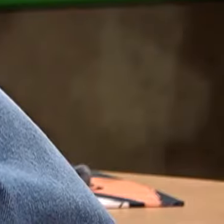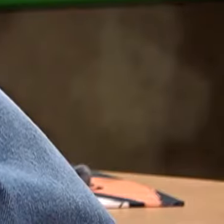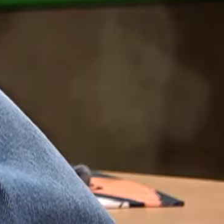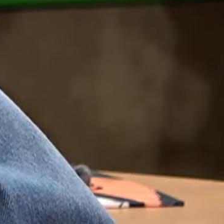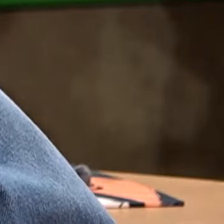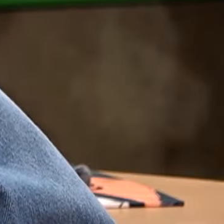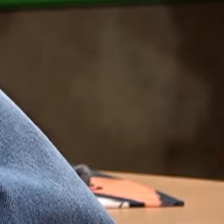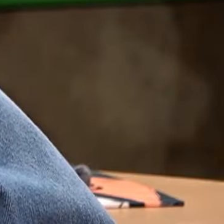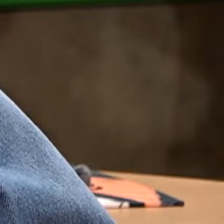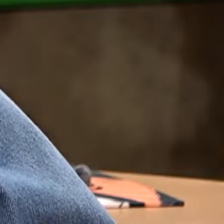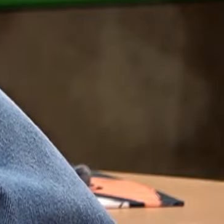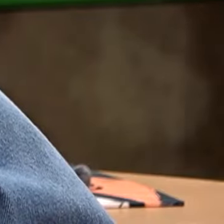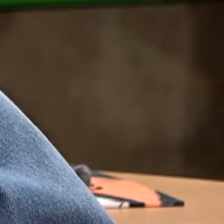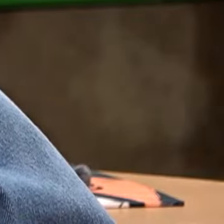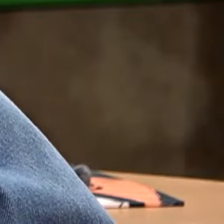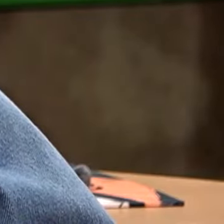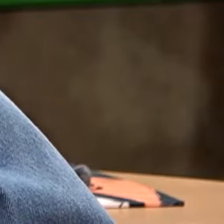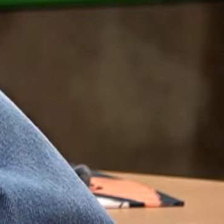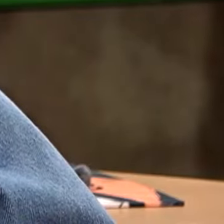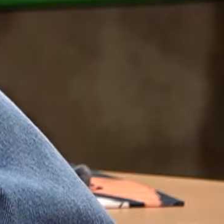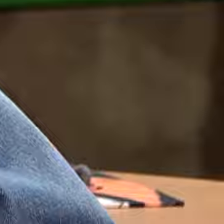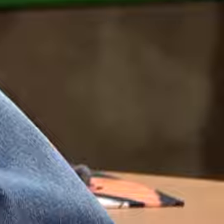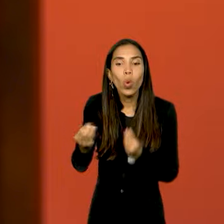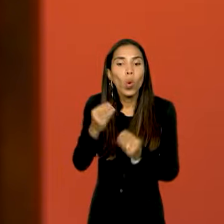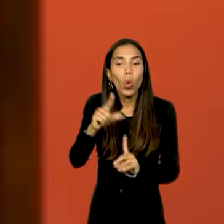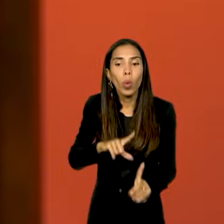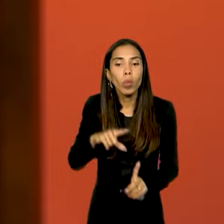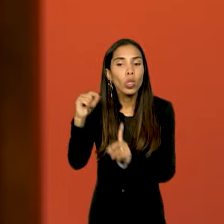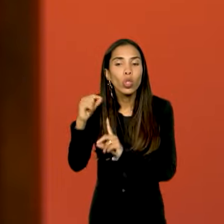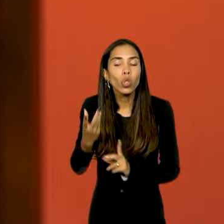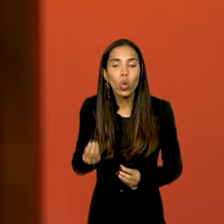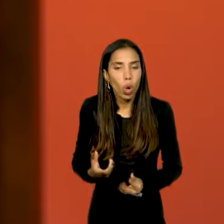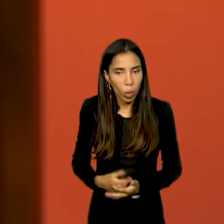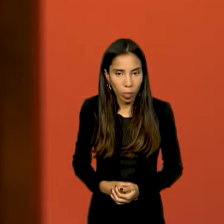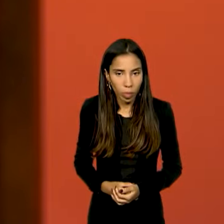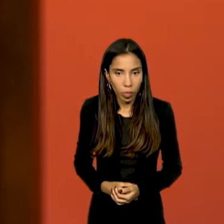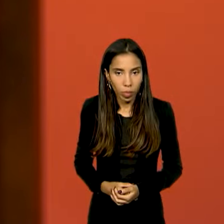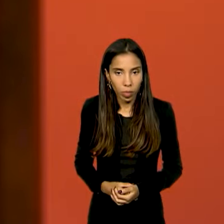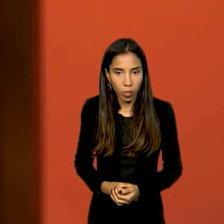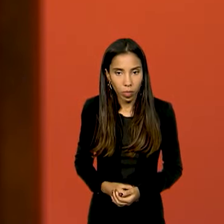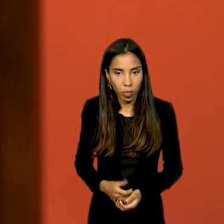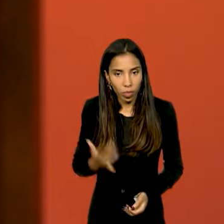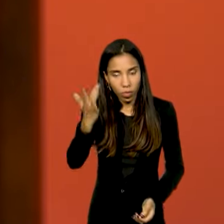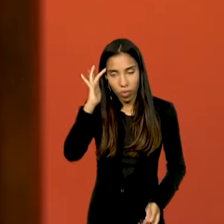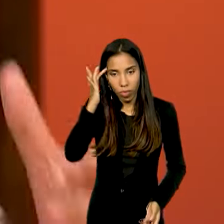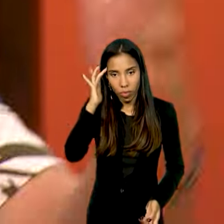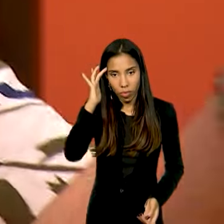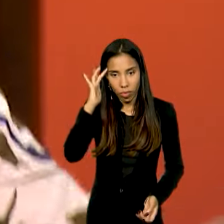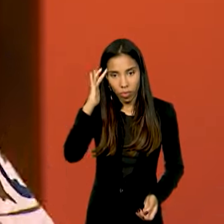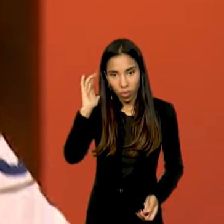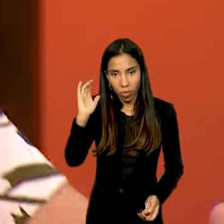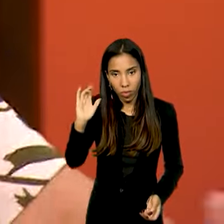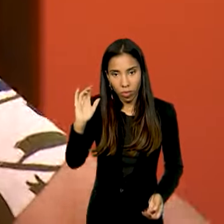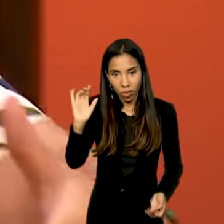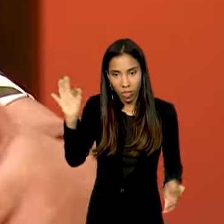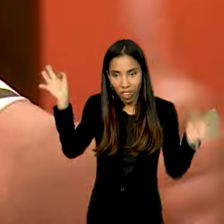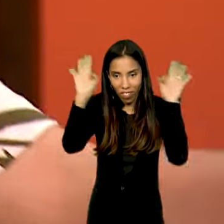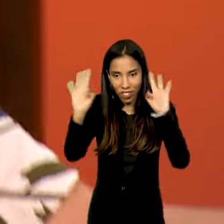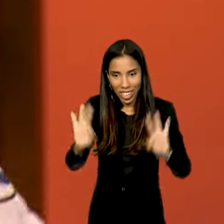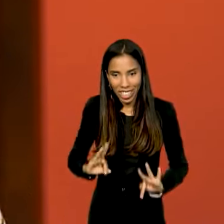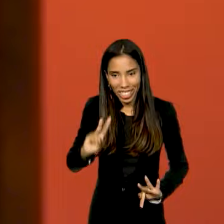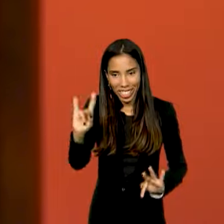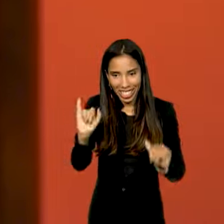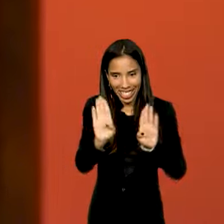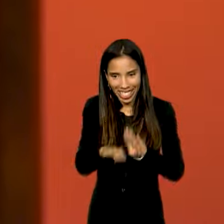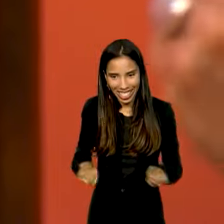hoje. Agora, e você? Como é que foi, Pedro, para fazer o Pipo? Como é que você foi escolhido? Então, acho que... Quando, primeiro, um feliz dia das crianças.